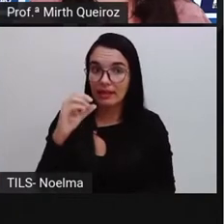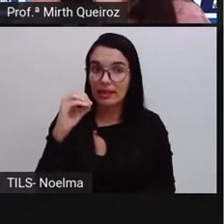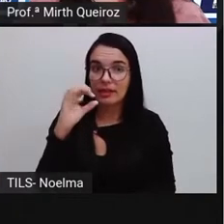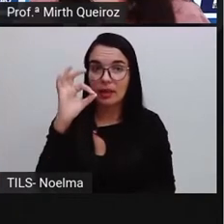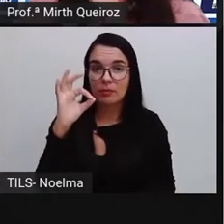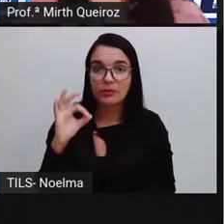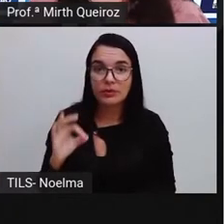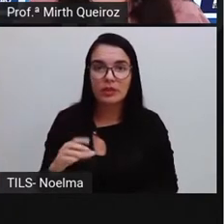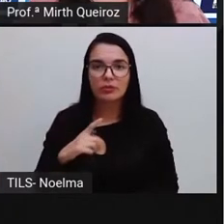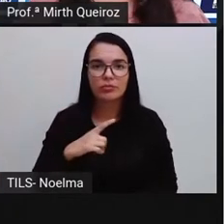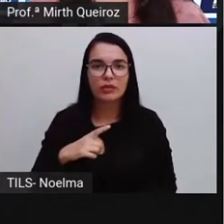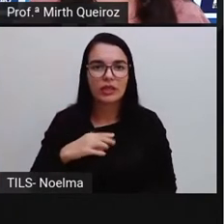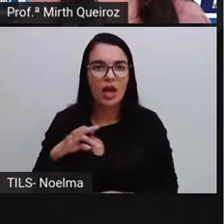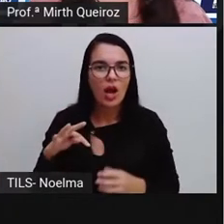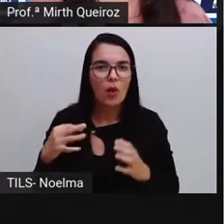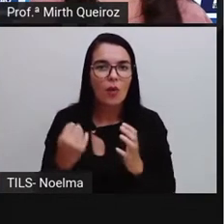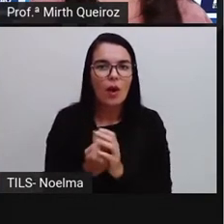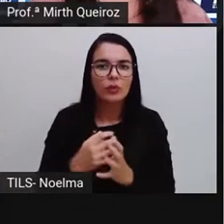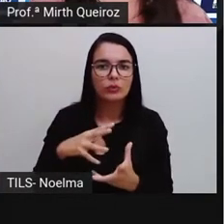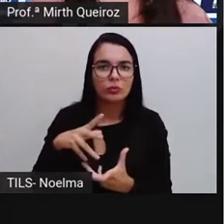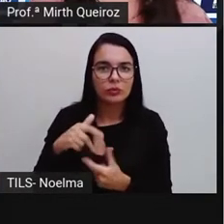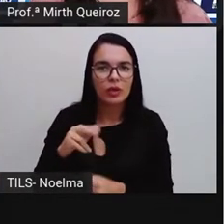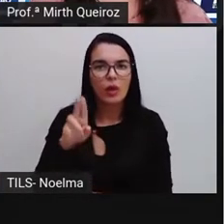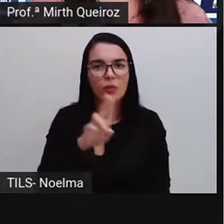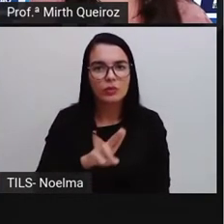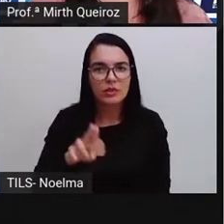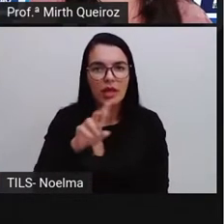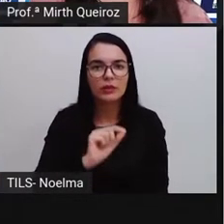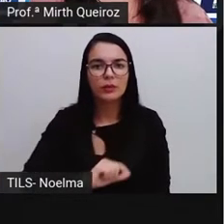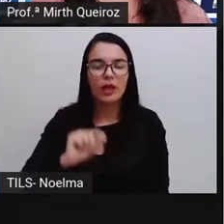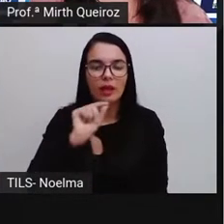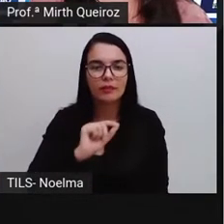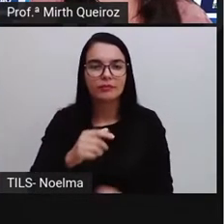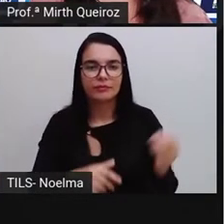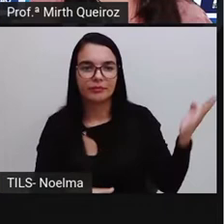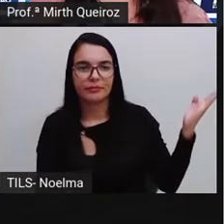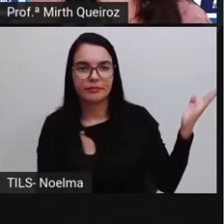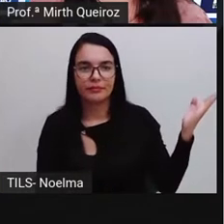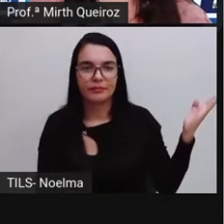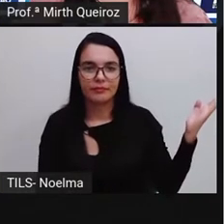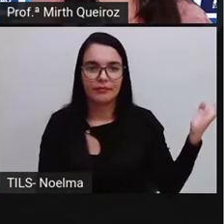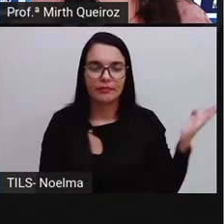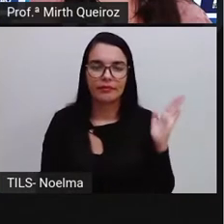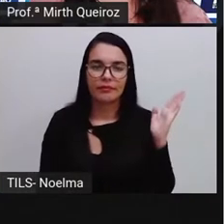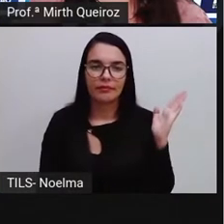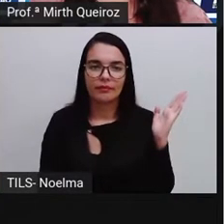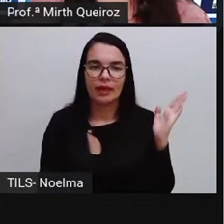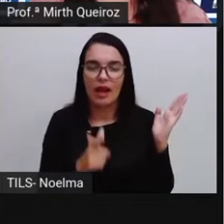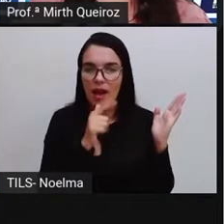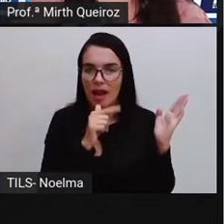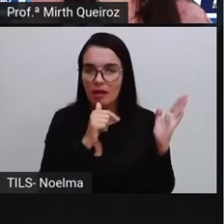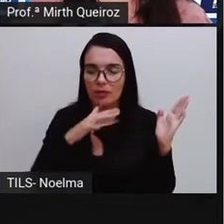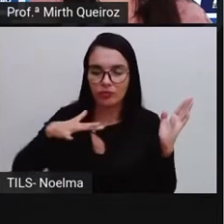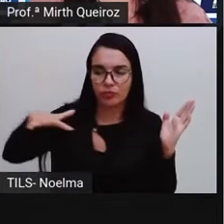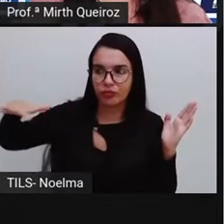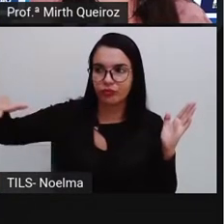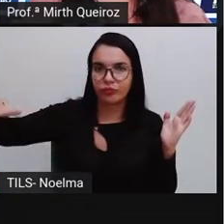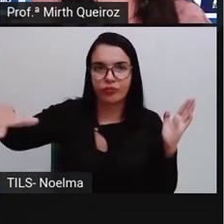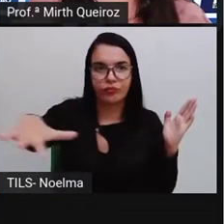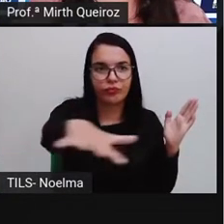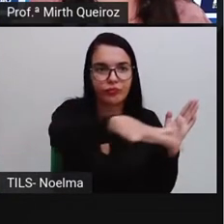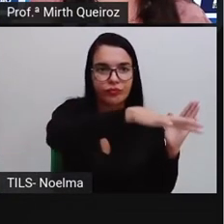utilizado aí na irrigação de lavouras que é o número que se eleva para 70 e dois por cento no caso do Brasil